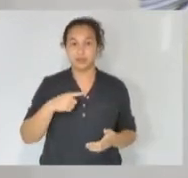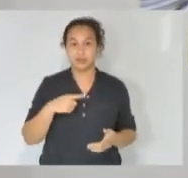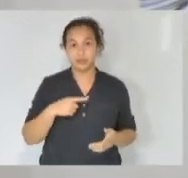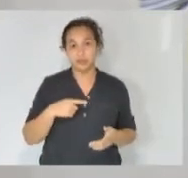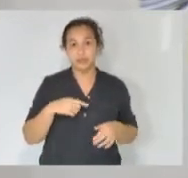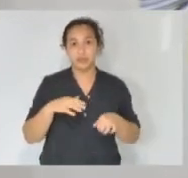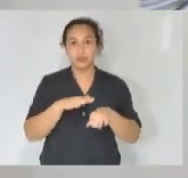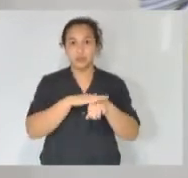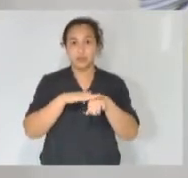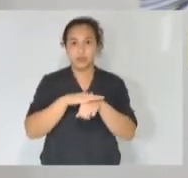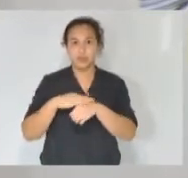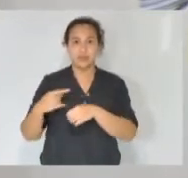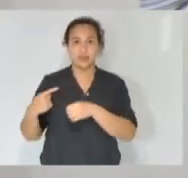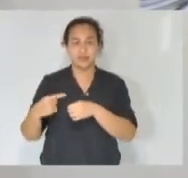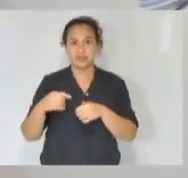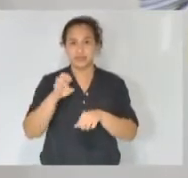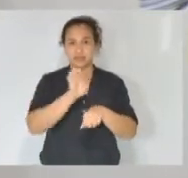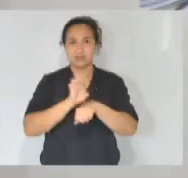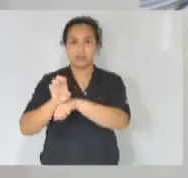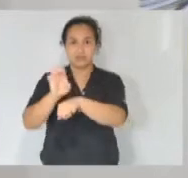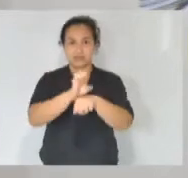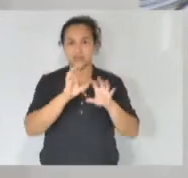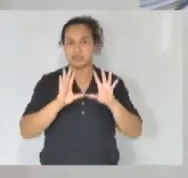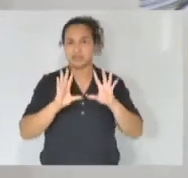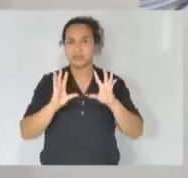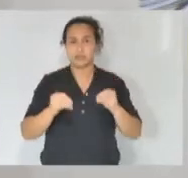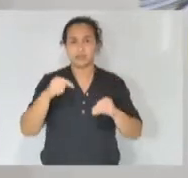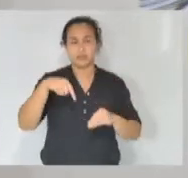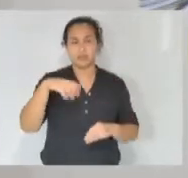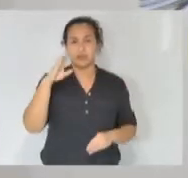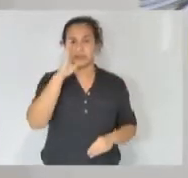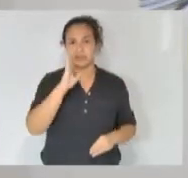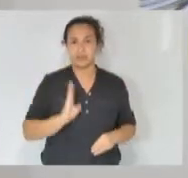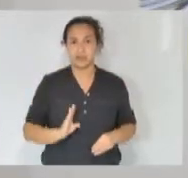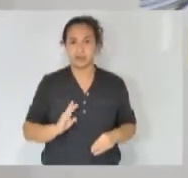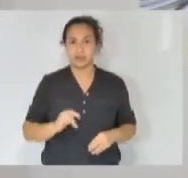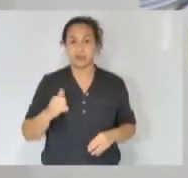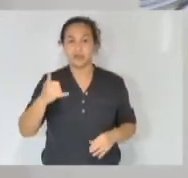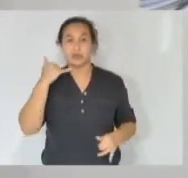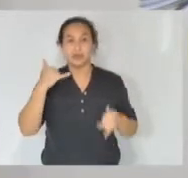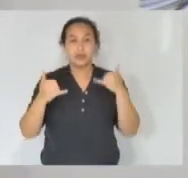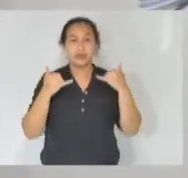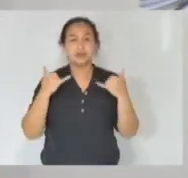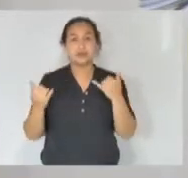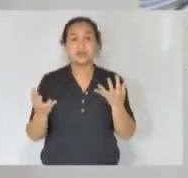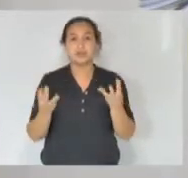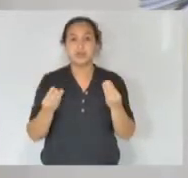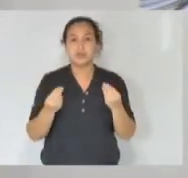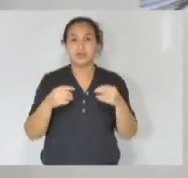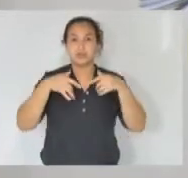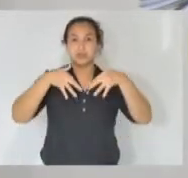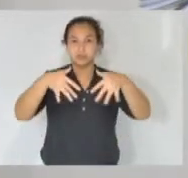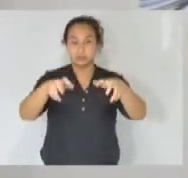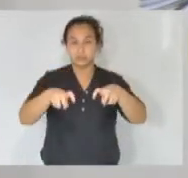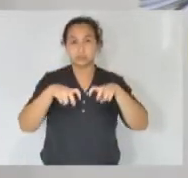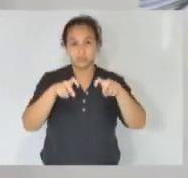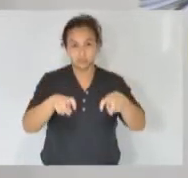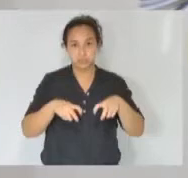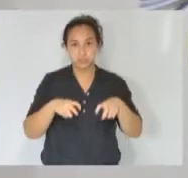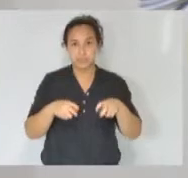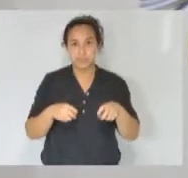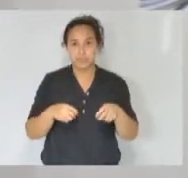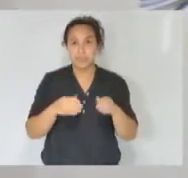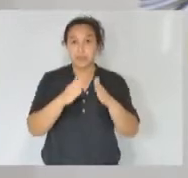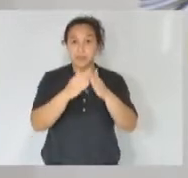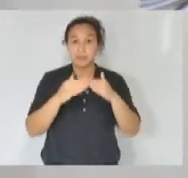vários estados do Brasil, tenho recebido ligação de lideranças do agronegócio, inclusive pedindo qual